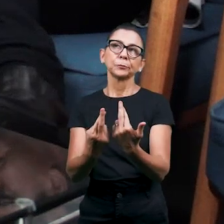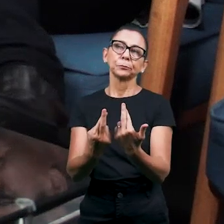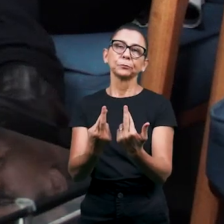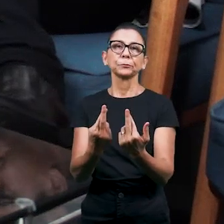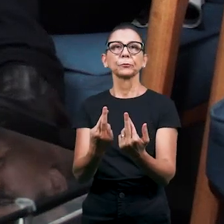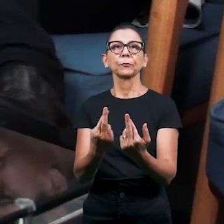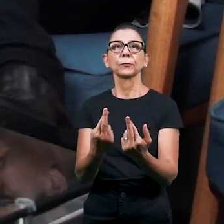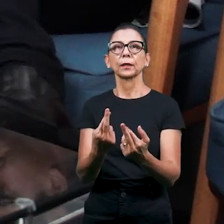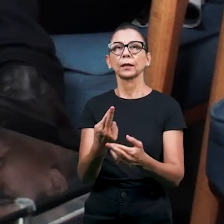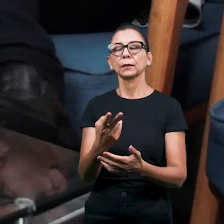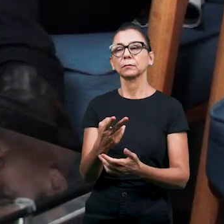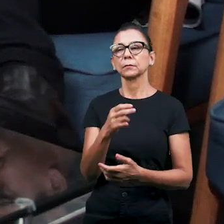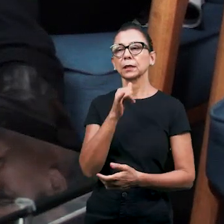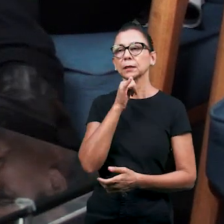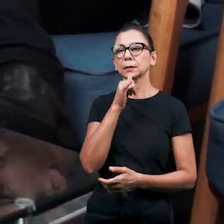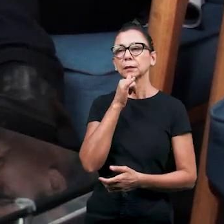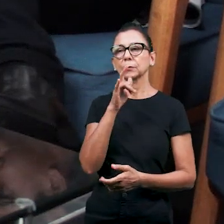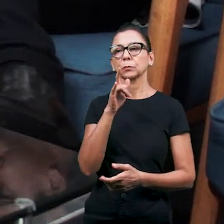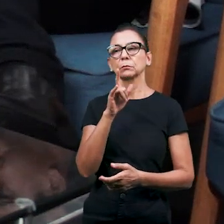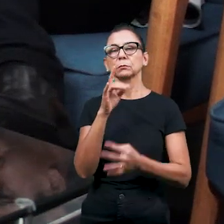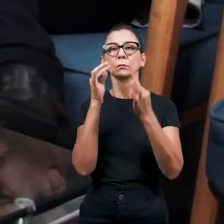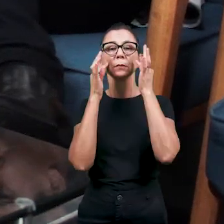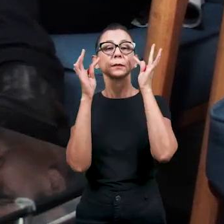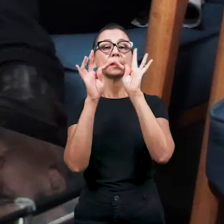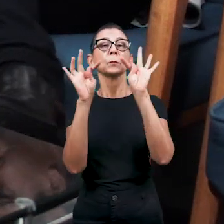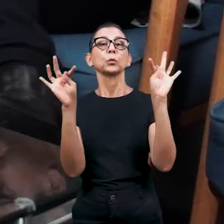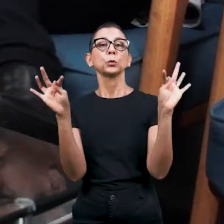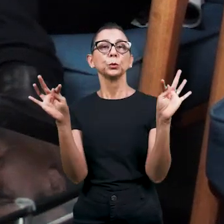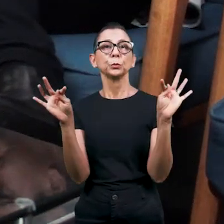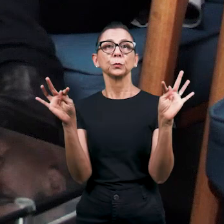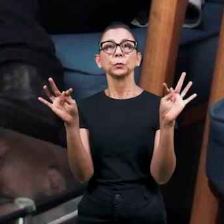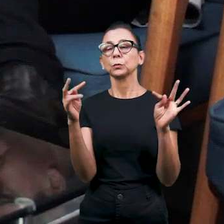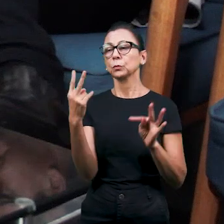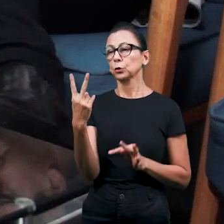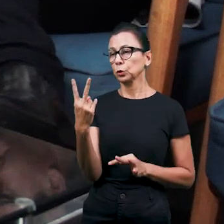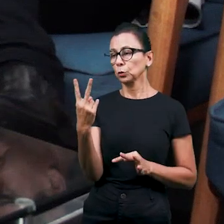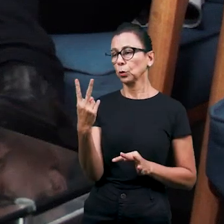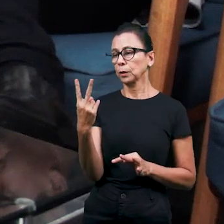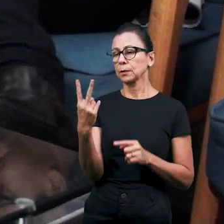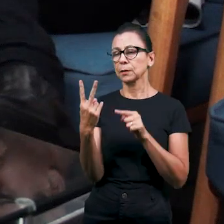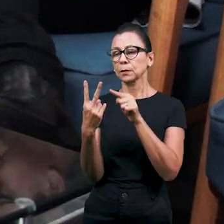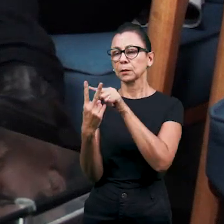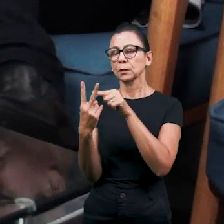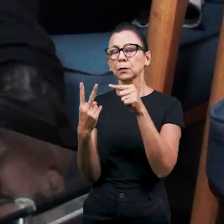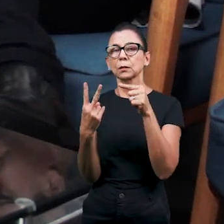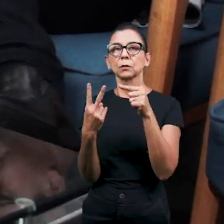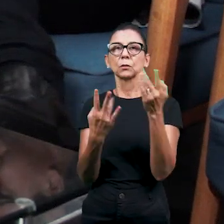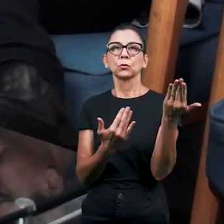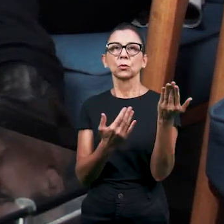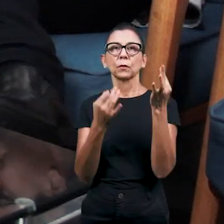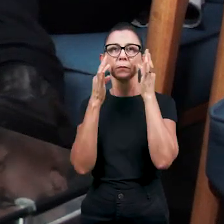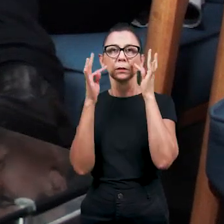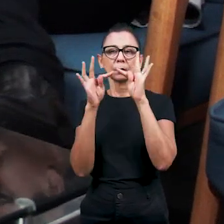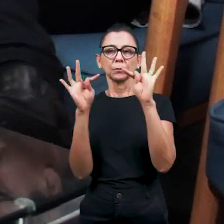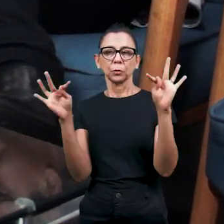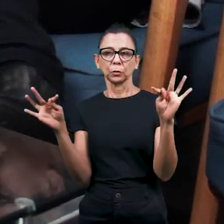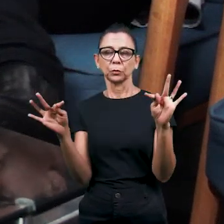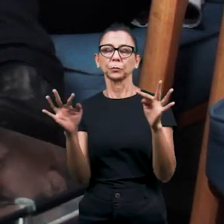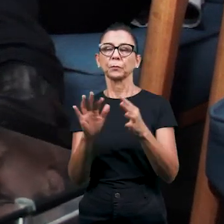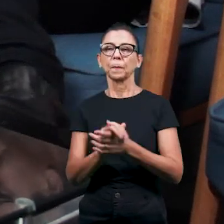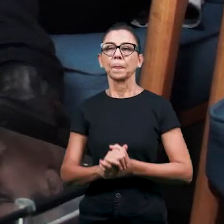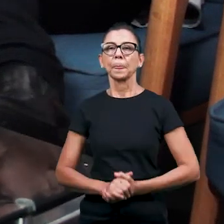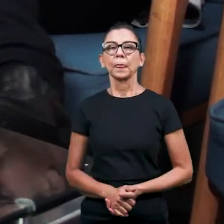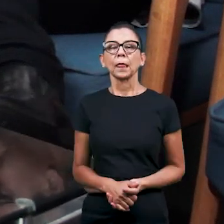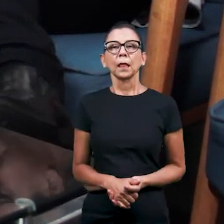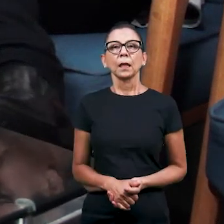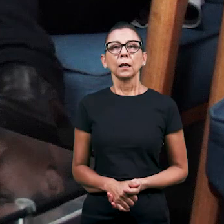vai ajudar o coordenador do trabalho a preparar a reunião, a achar o jovem que vai dar o testemunho, a preparar os vídeos de chamada para a reunião, a